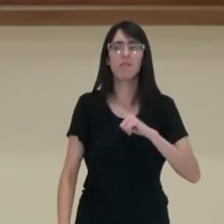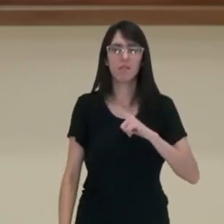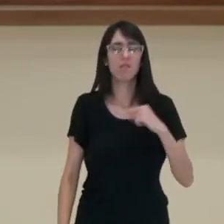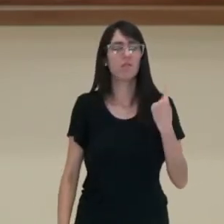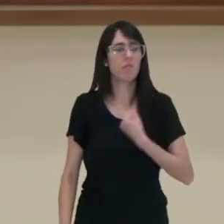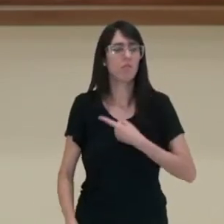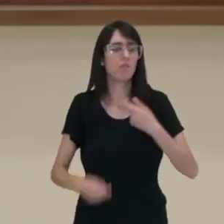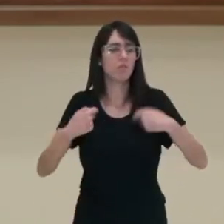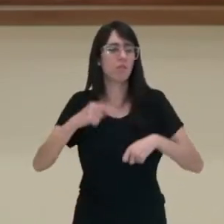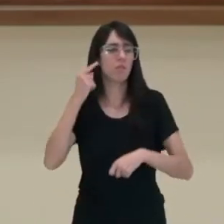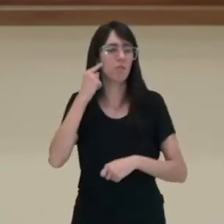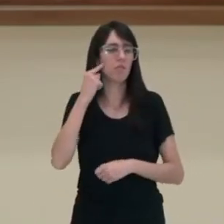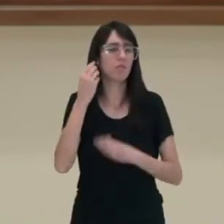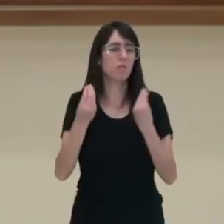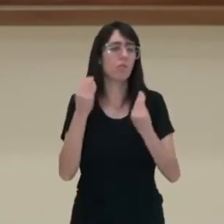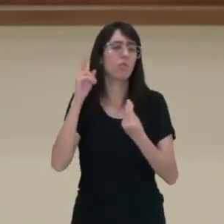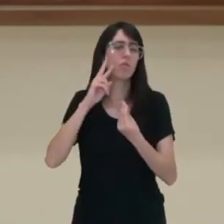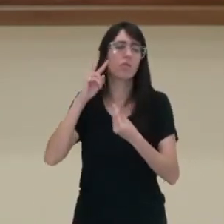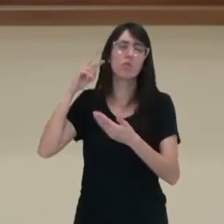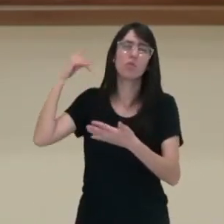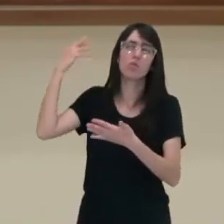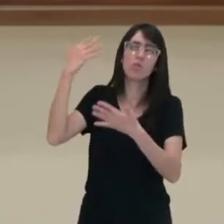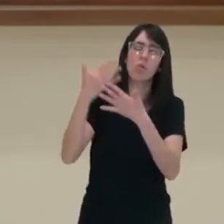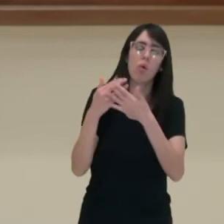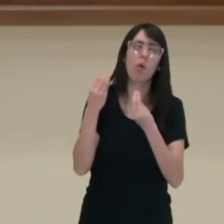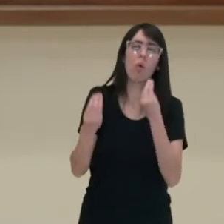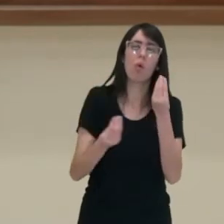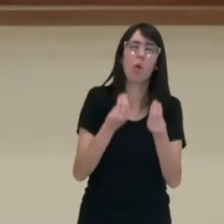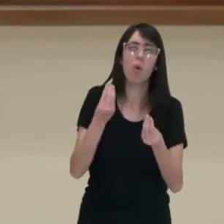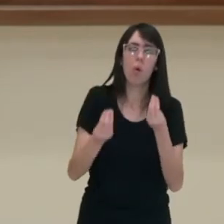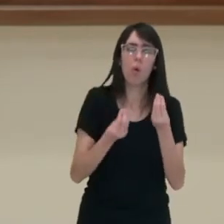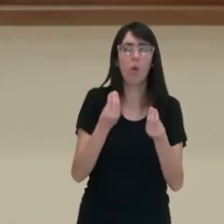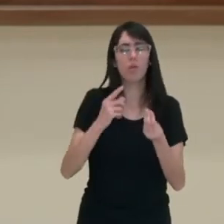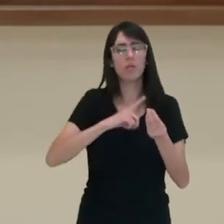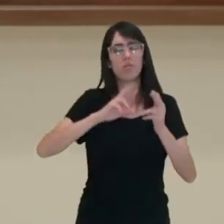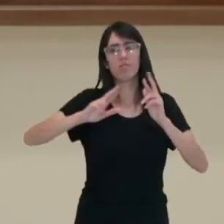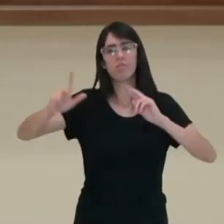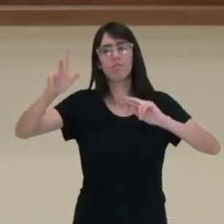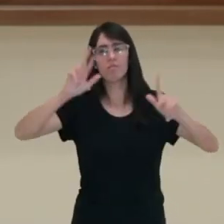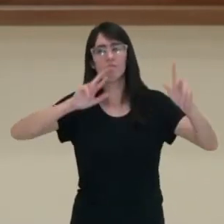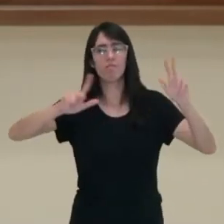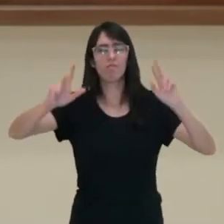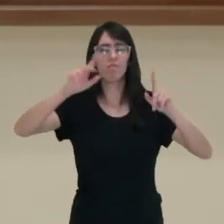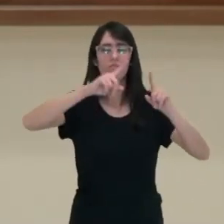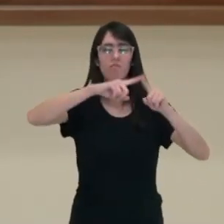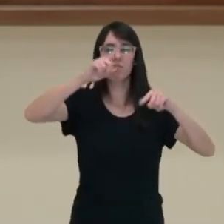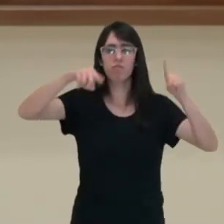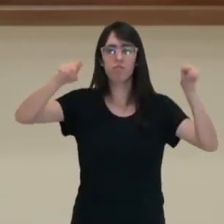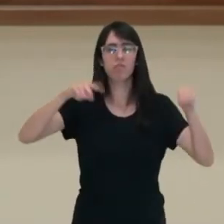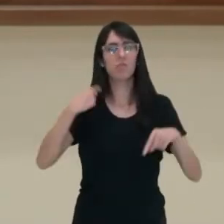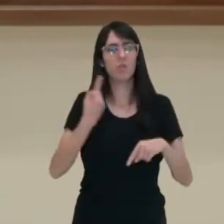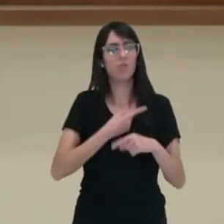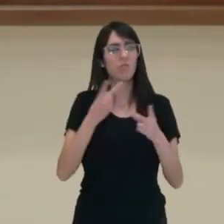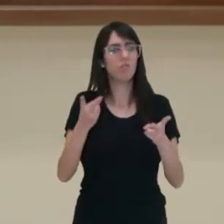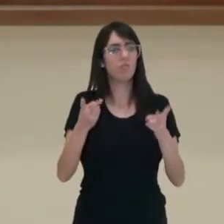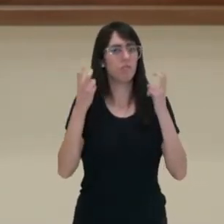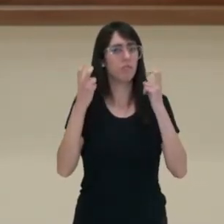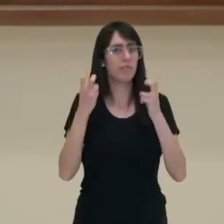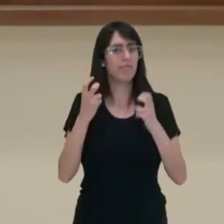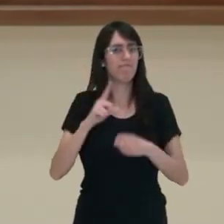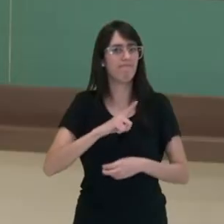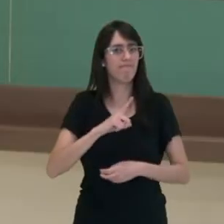processos históricos para entender essas desigualdades que nós observamos no